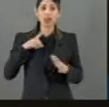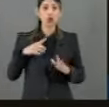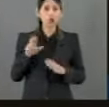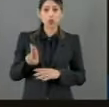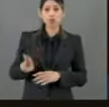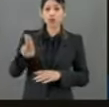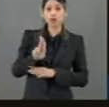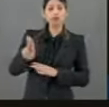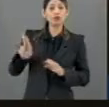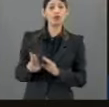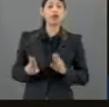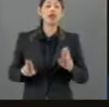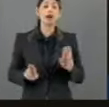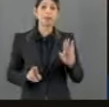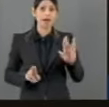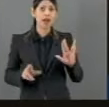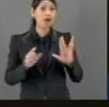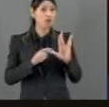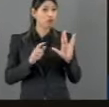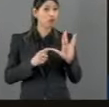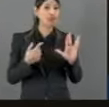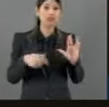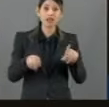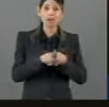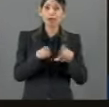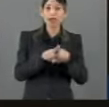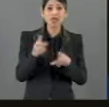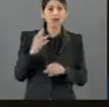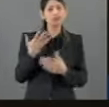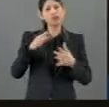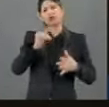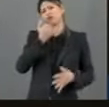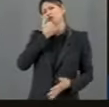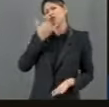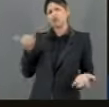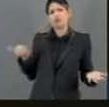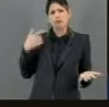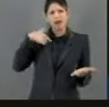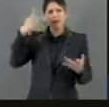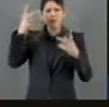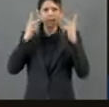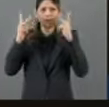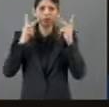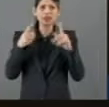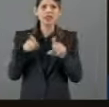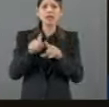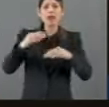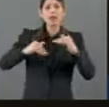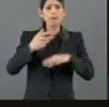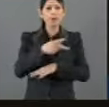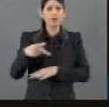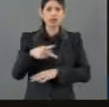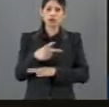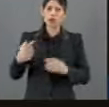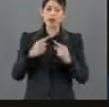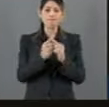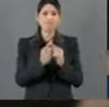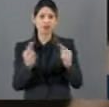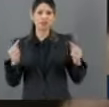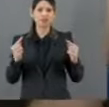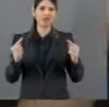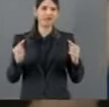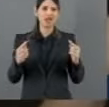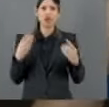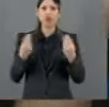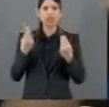me desculpem. Como professora, como psicóloga, como 38 anos de formada, é impossível a gente desconectar as coisas. Os